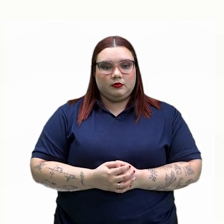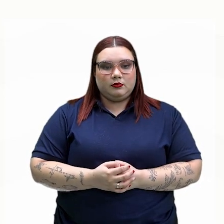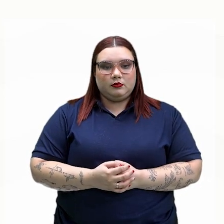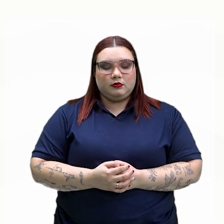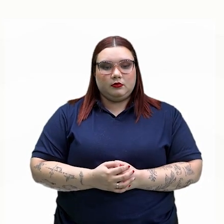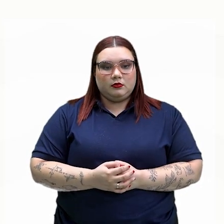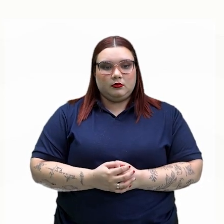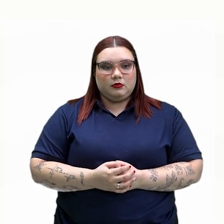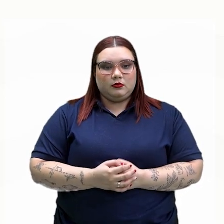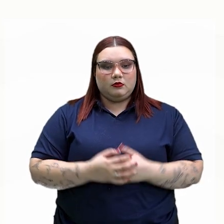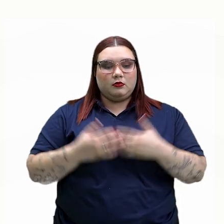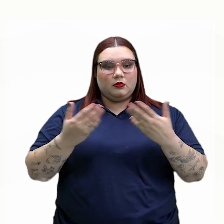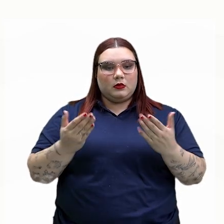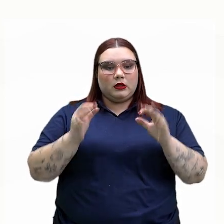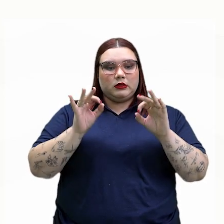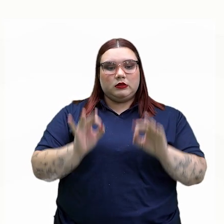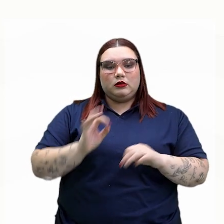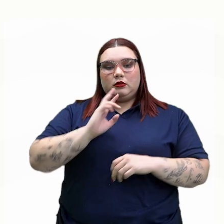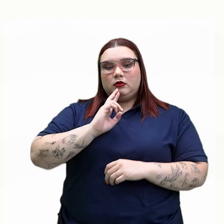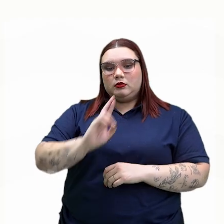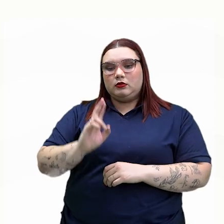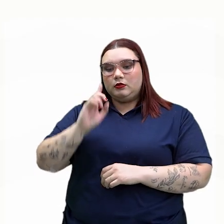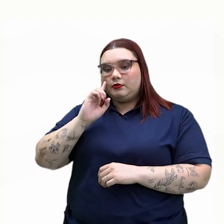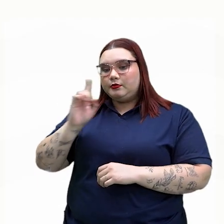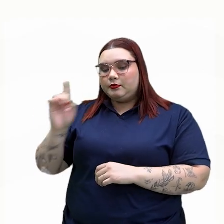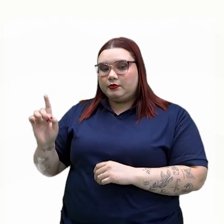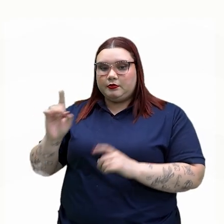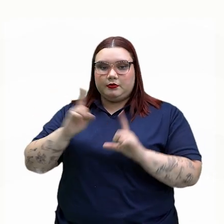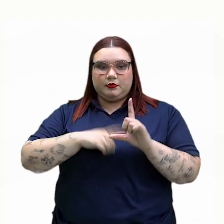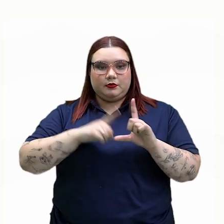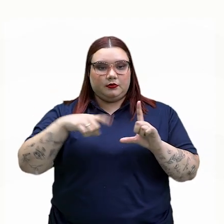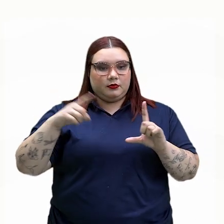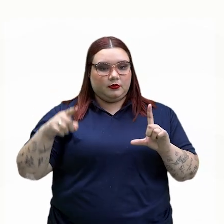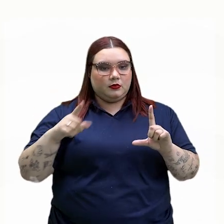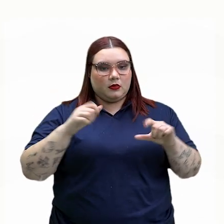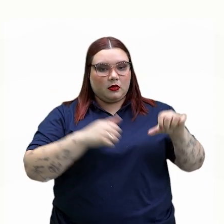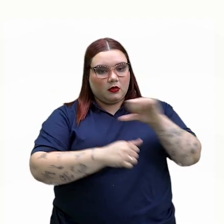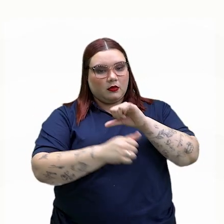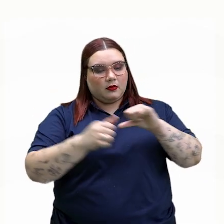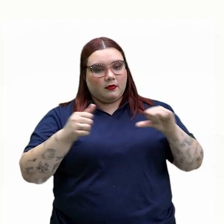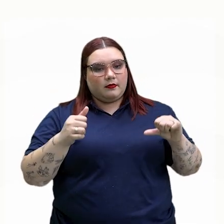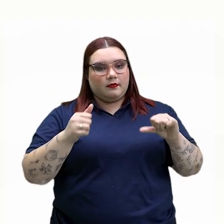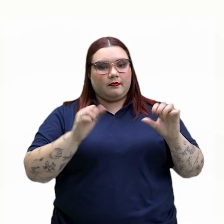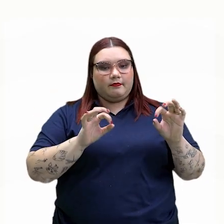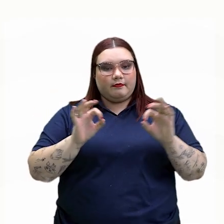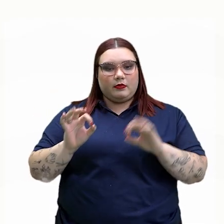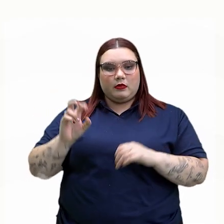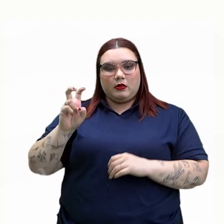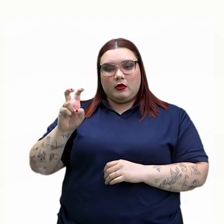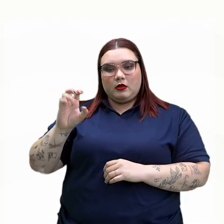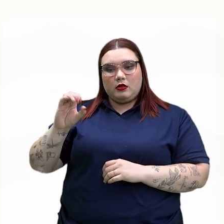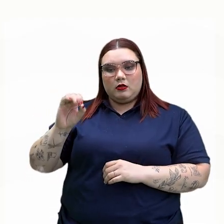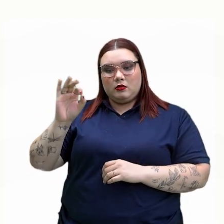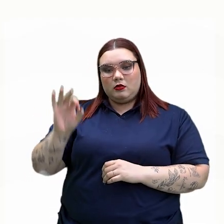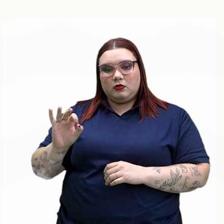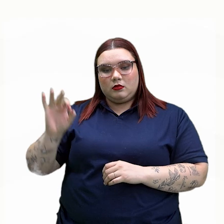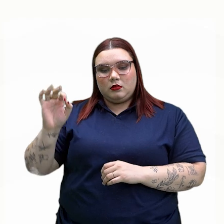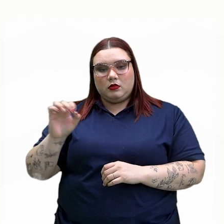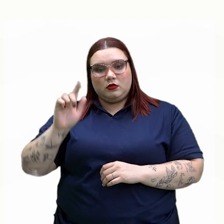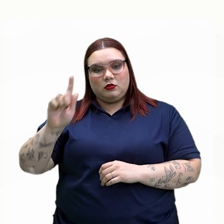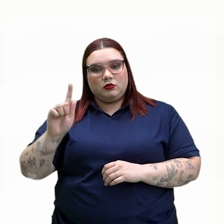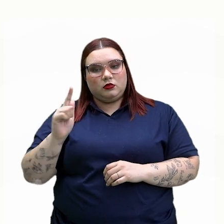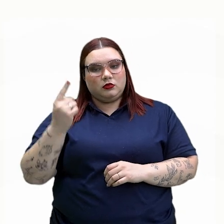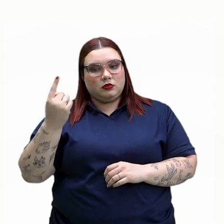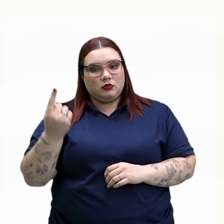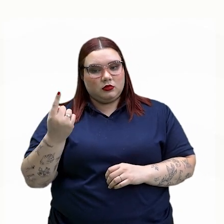um esboço. Então, olha como ficou o nosso gráfico aí, ó. Só está um pouco invertido. 50% das